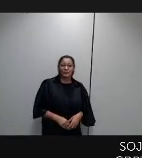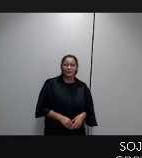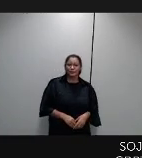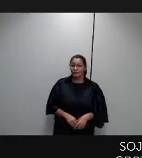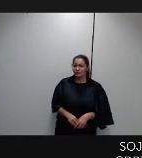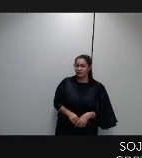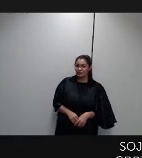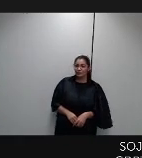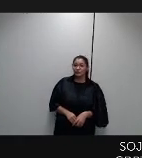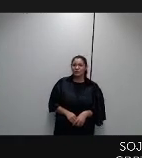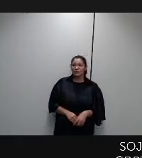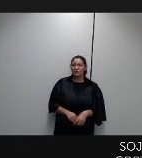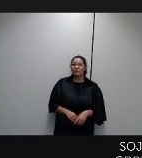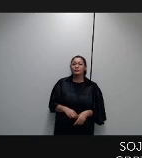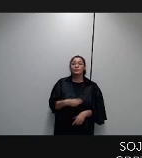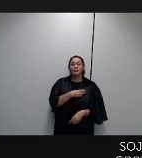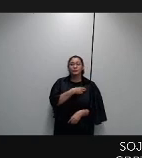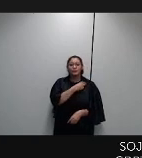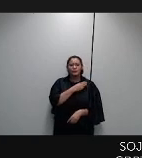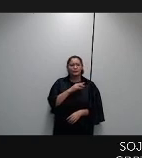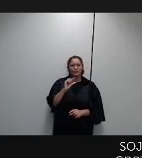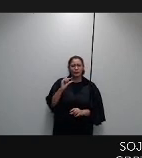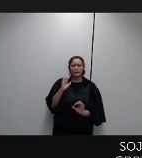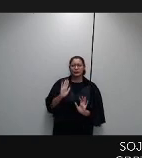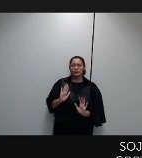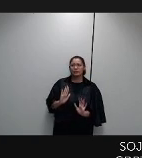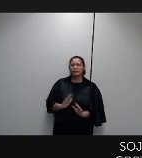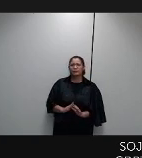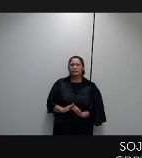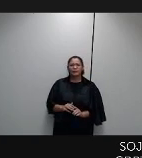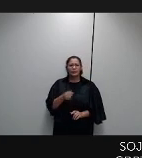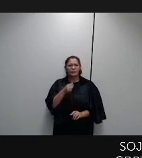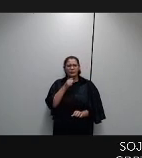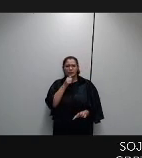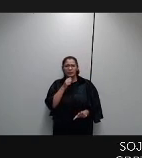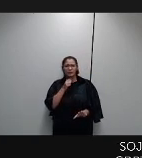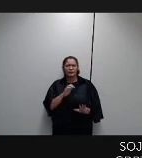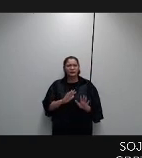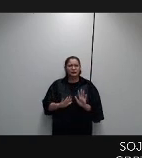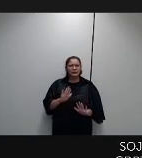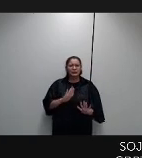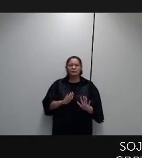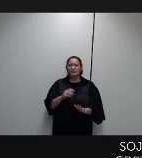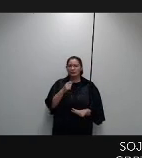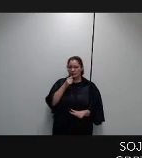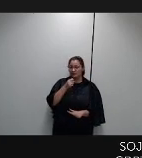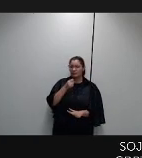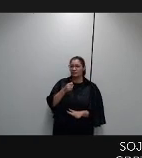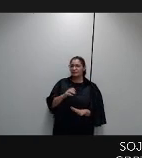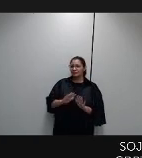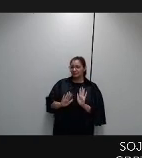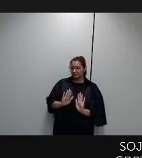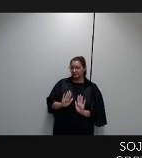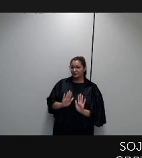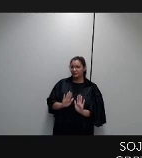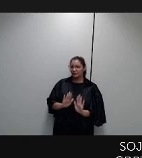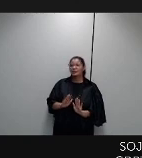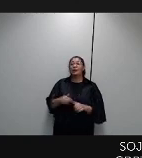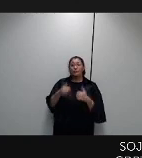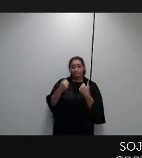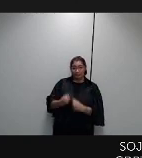Ministro Napoleão só um pouquinho o microfone ainda não está habilitado só Pronto agora podemos ouvir entendeu